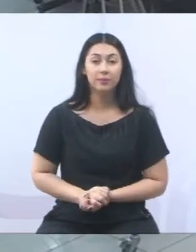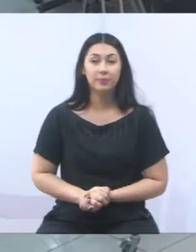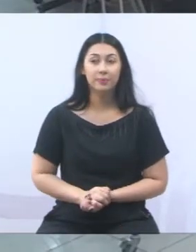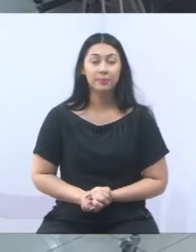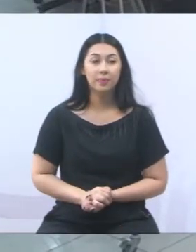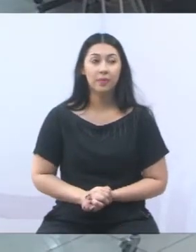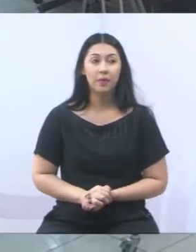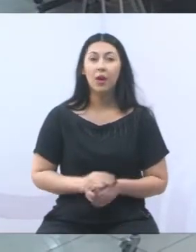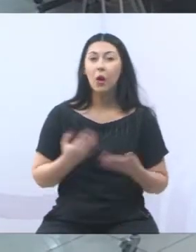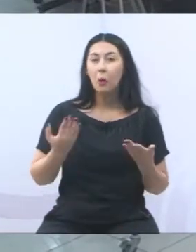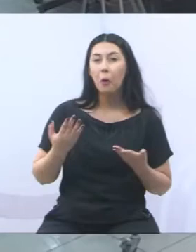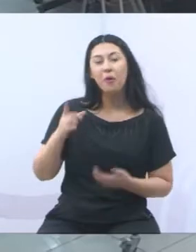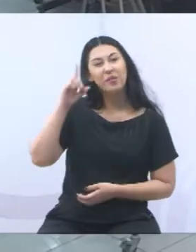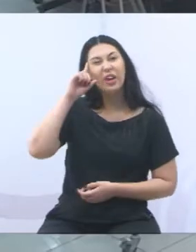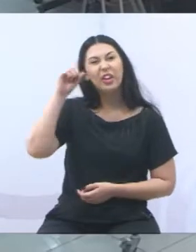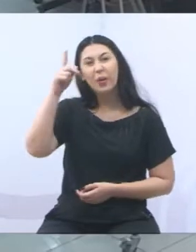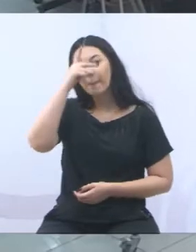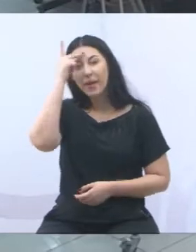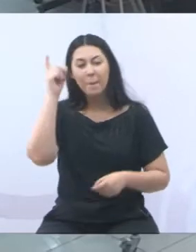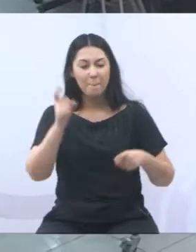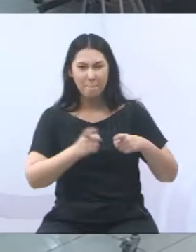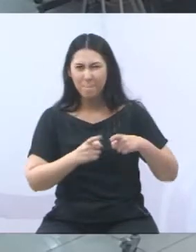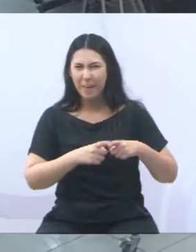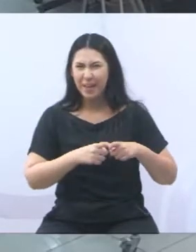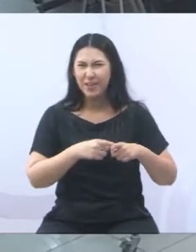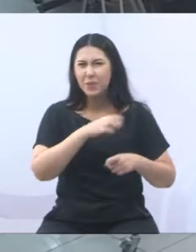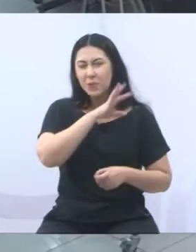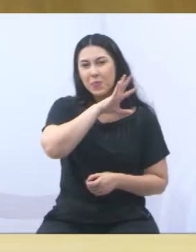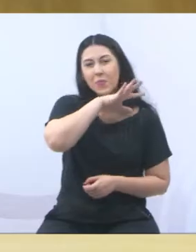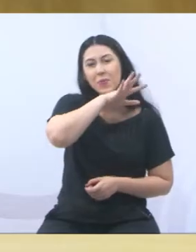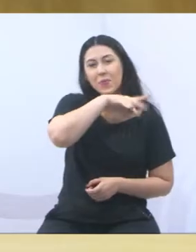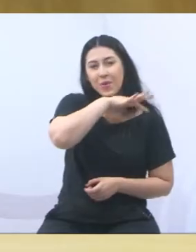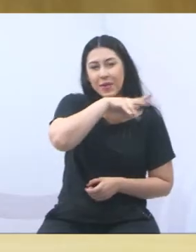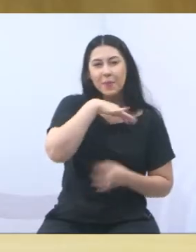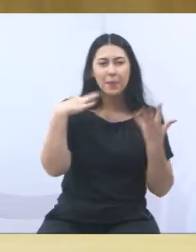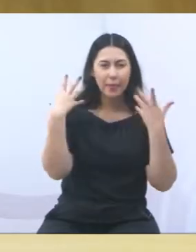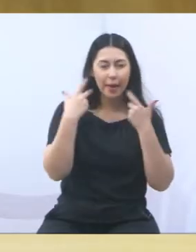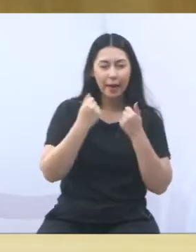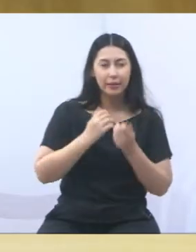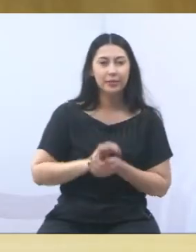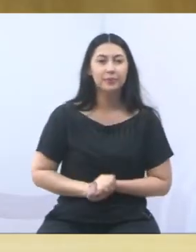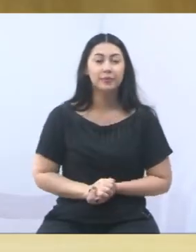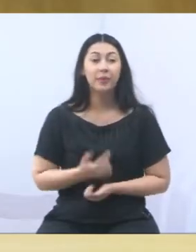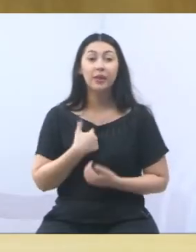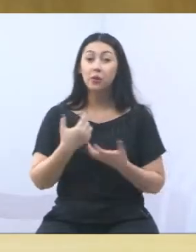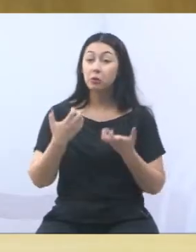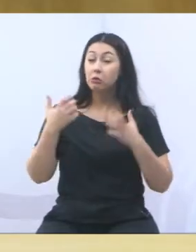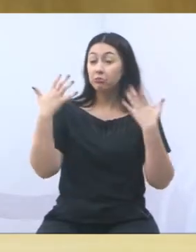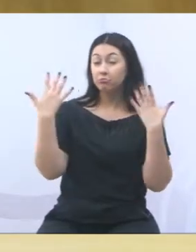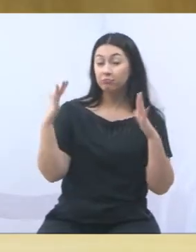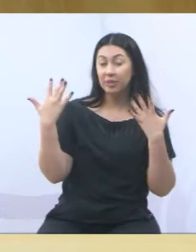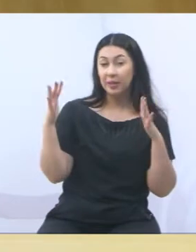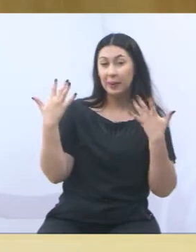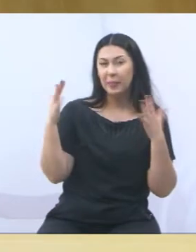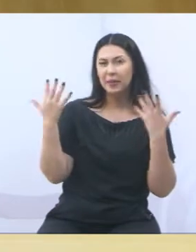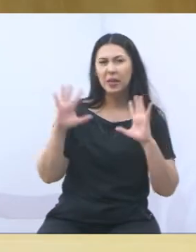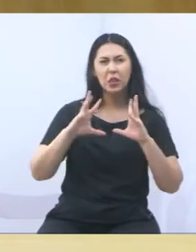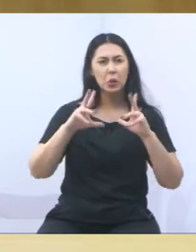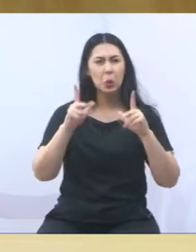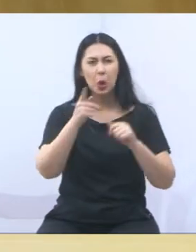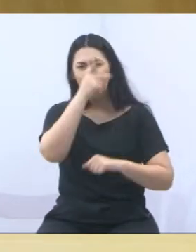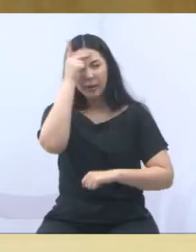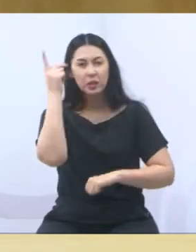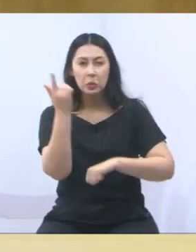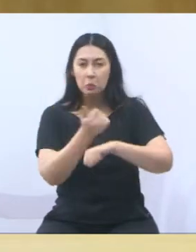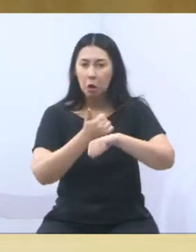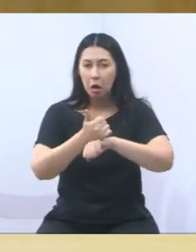Hoje é dia do veterinário. Eu gostaria de parabenizar todos os